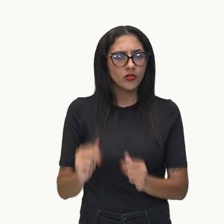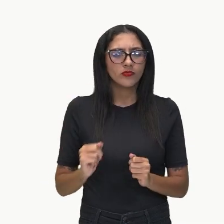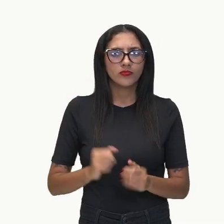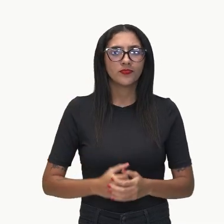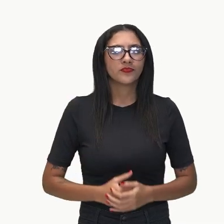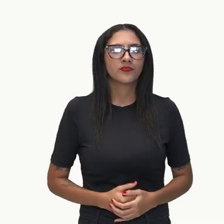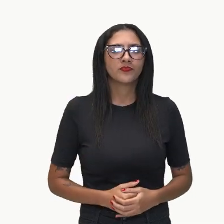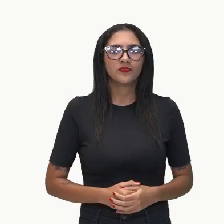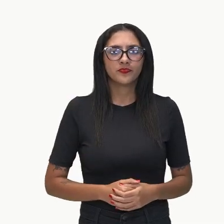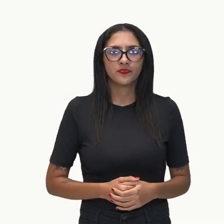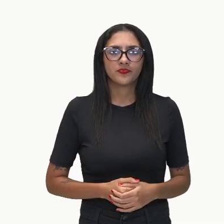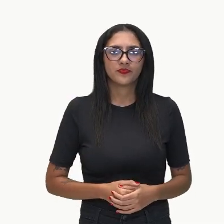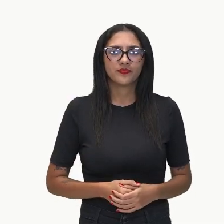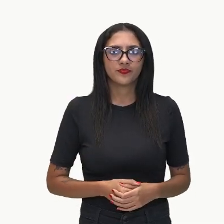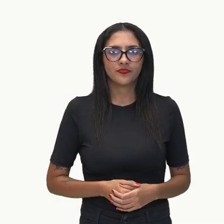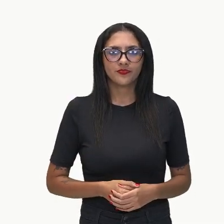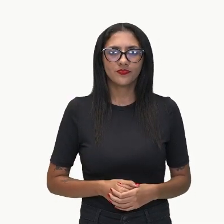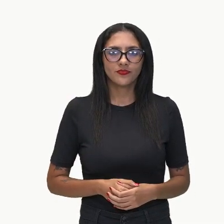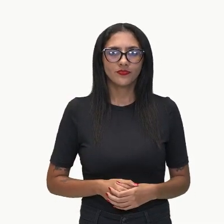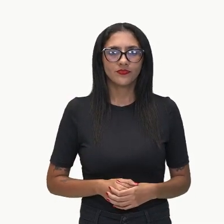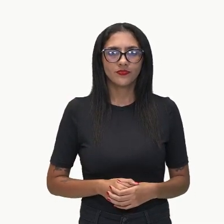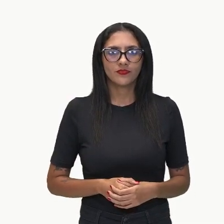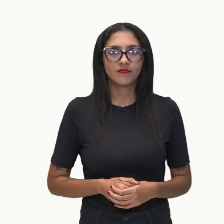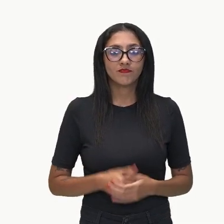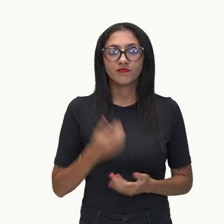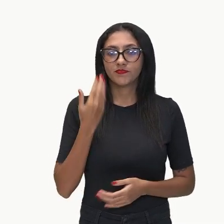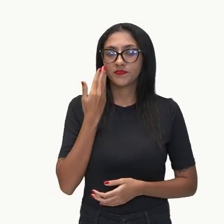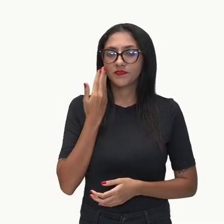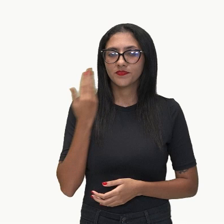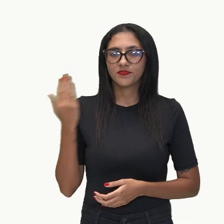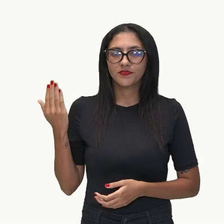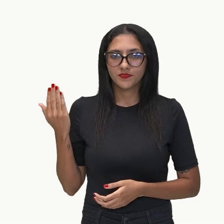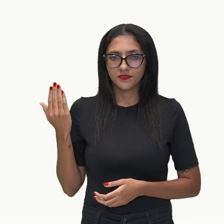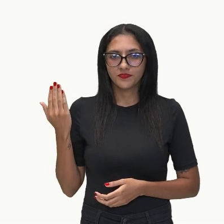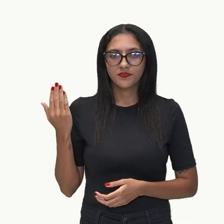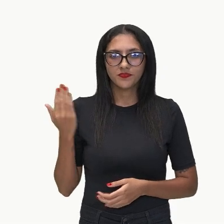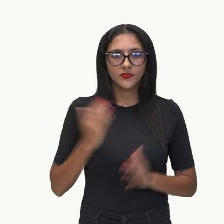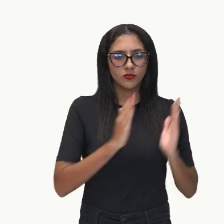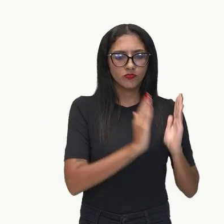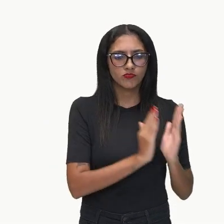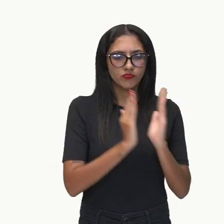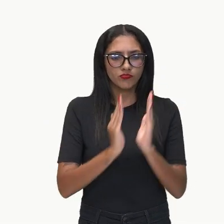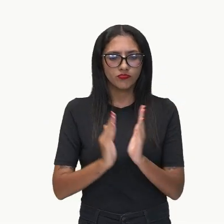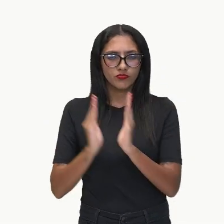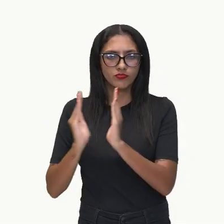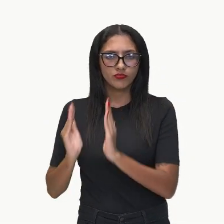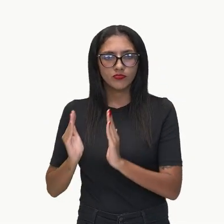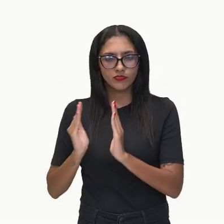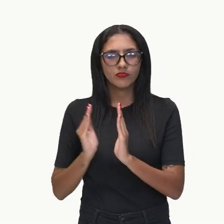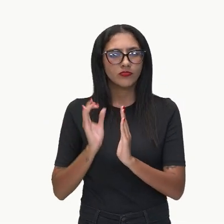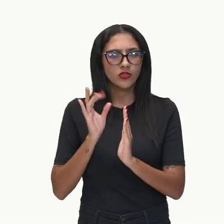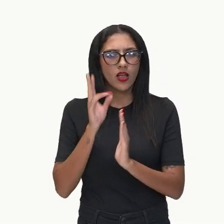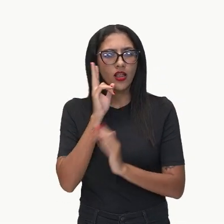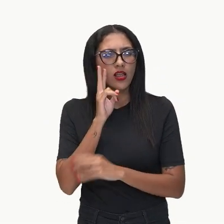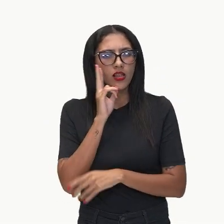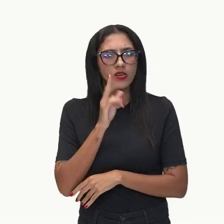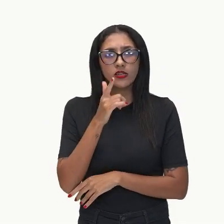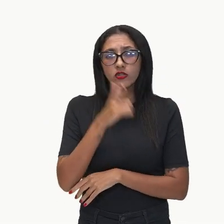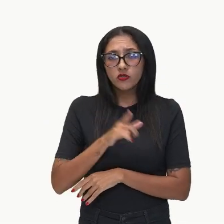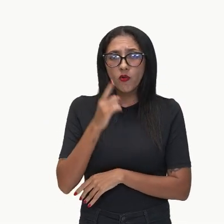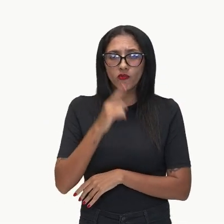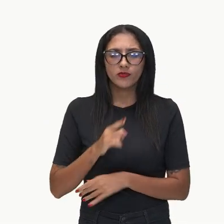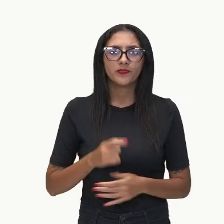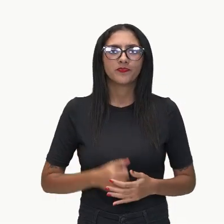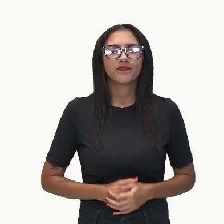pode observar aqui agora no próximo gráfico essas três fases. Então, só para reforçar e você